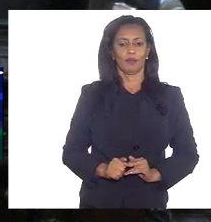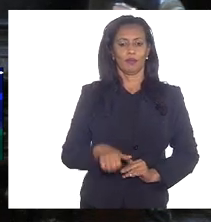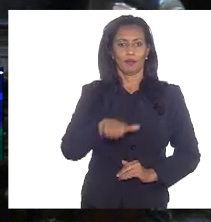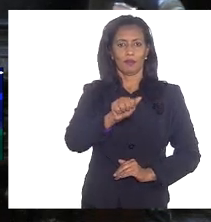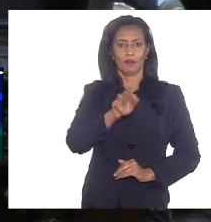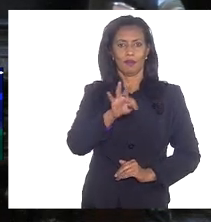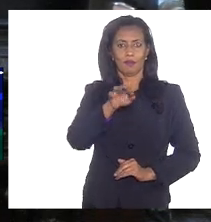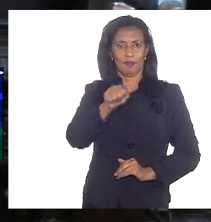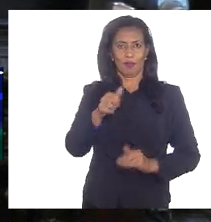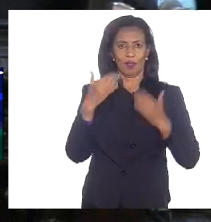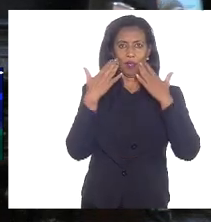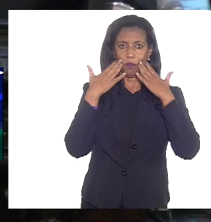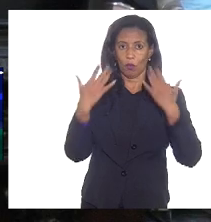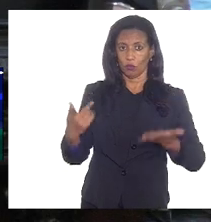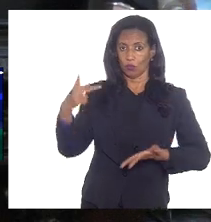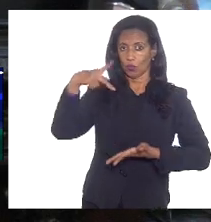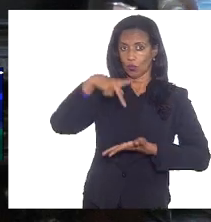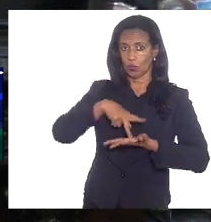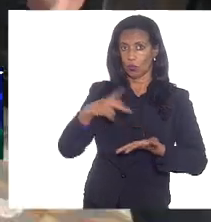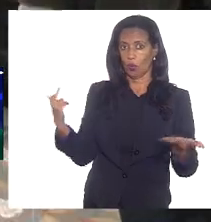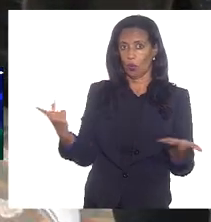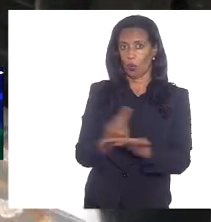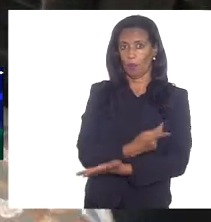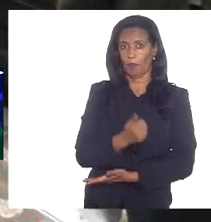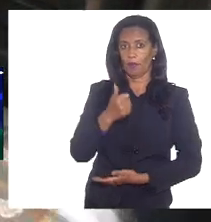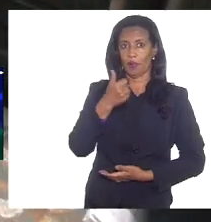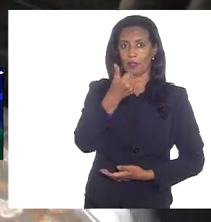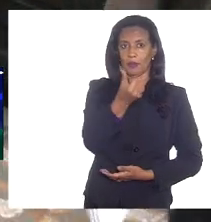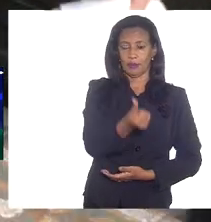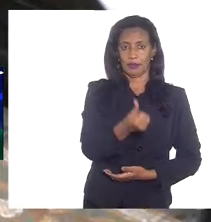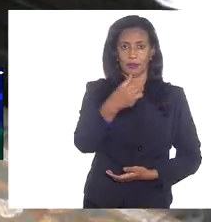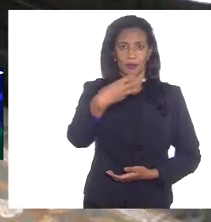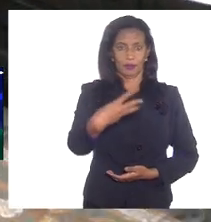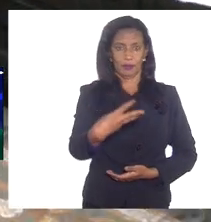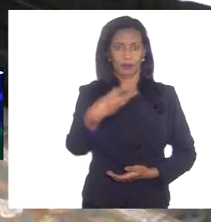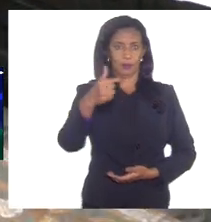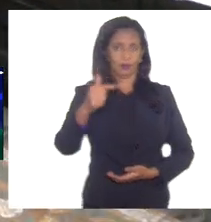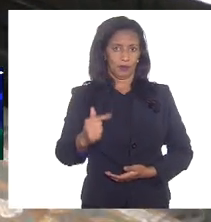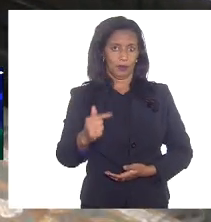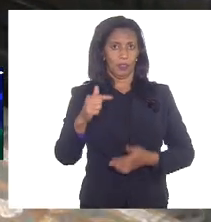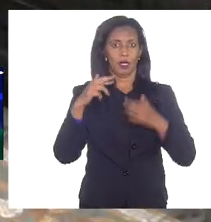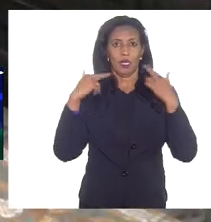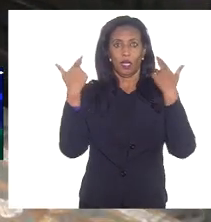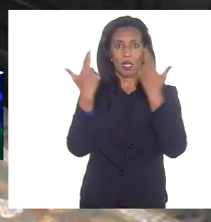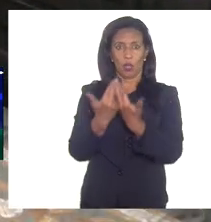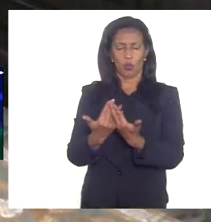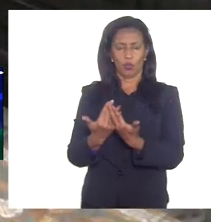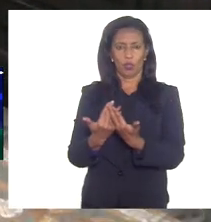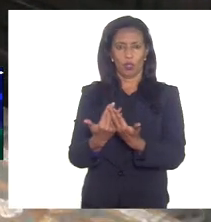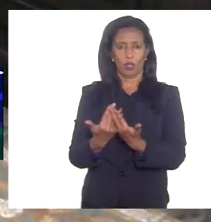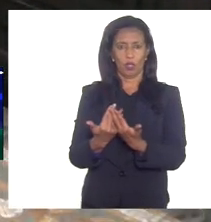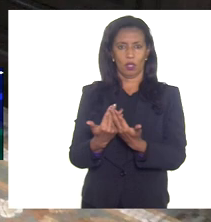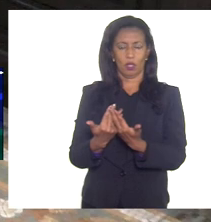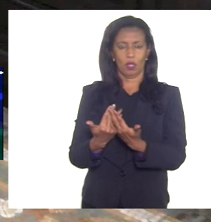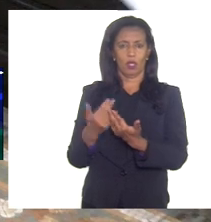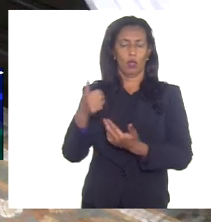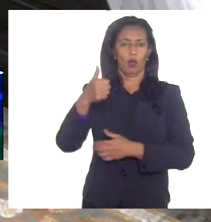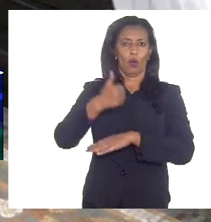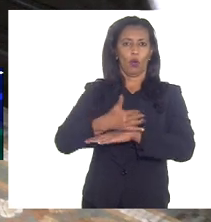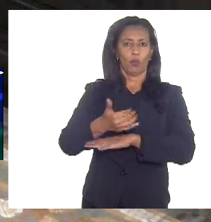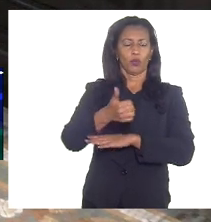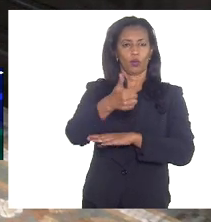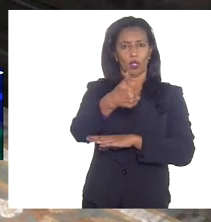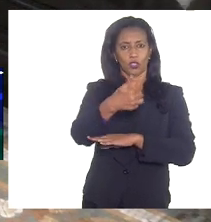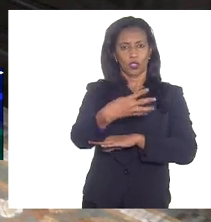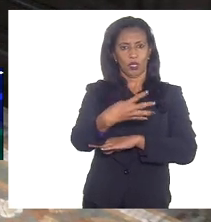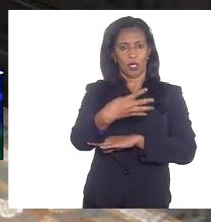A ata reflete com exatidão o ocorrido na 137ª sessão ordinária, que, iniciada às 13 horas